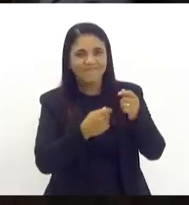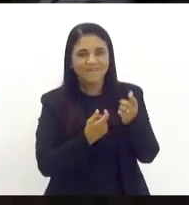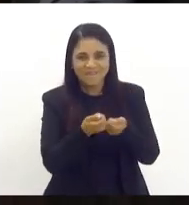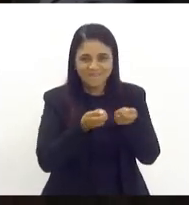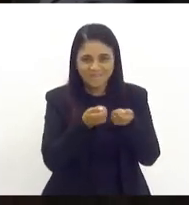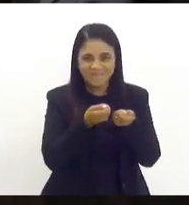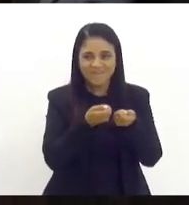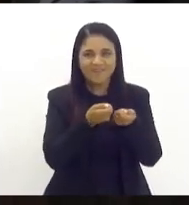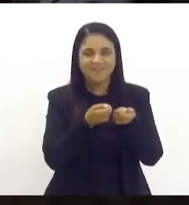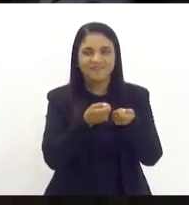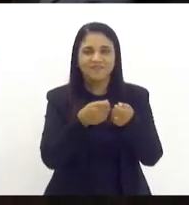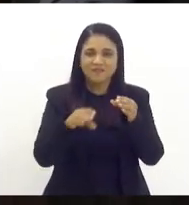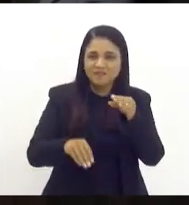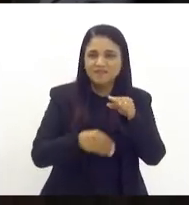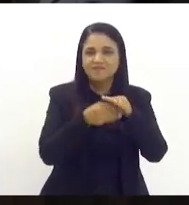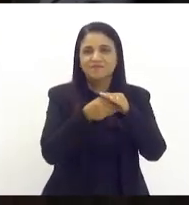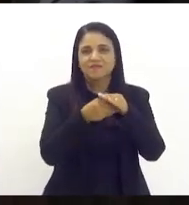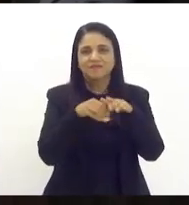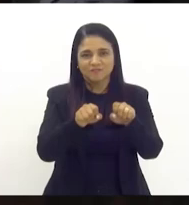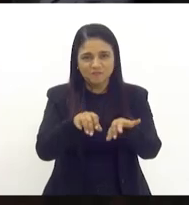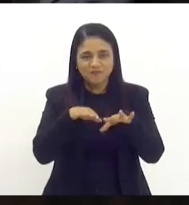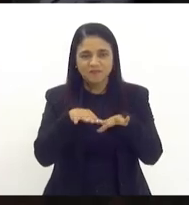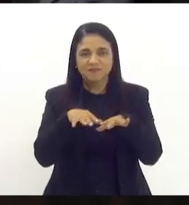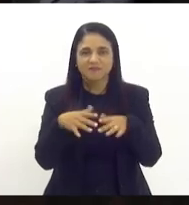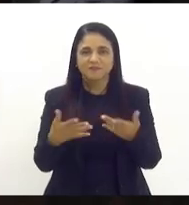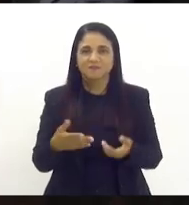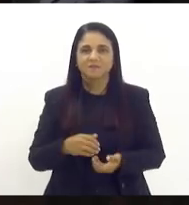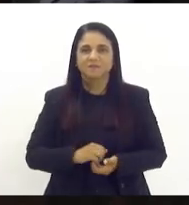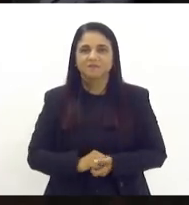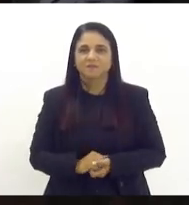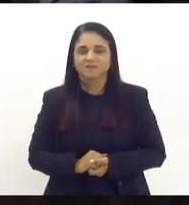e controles as emendas de plenário